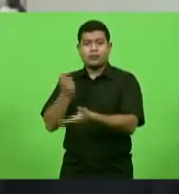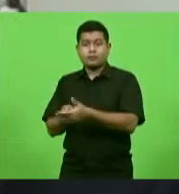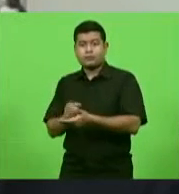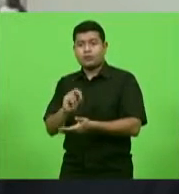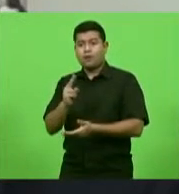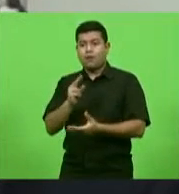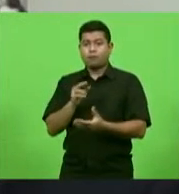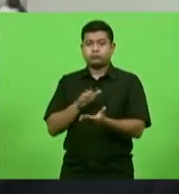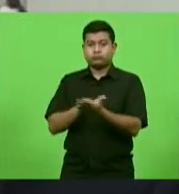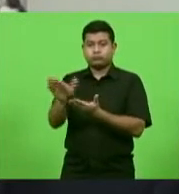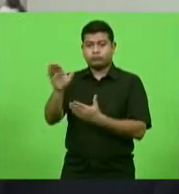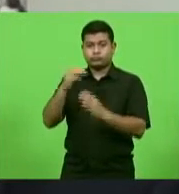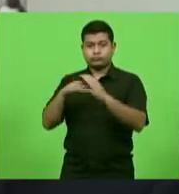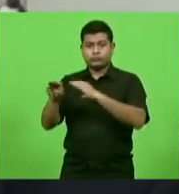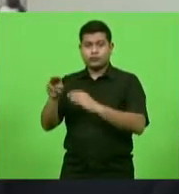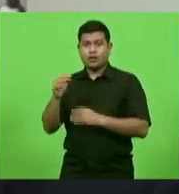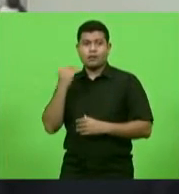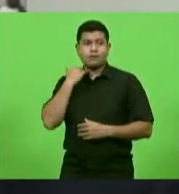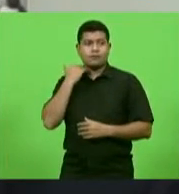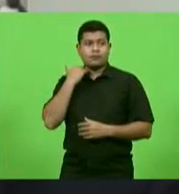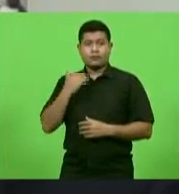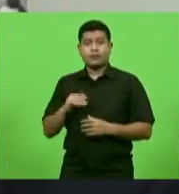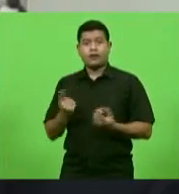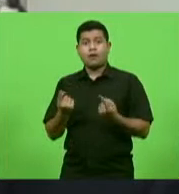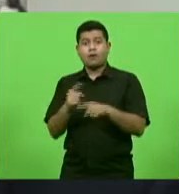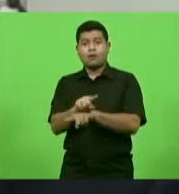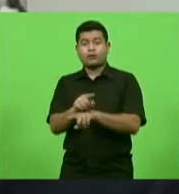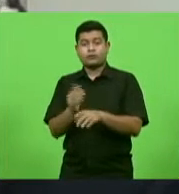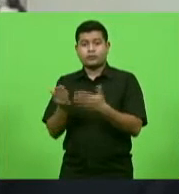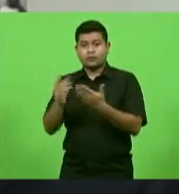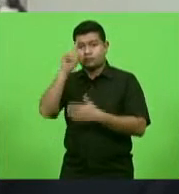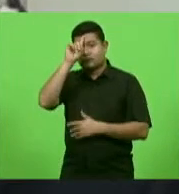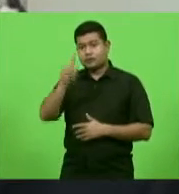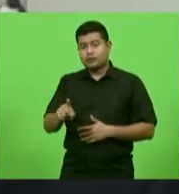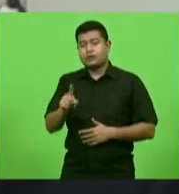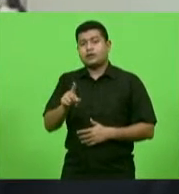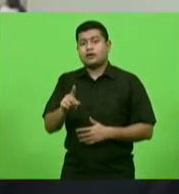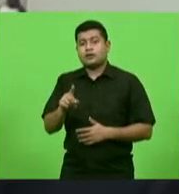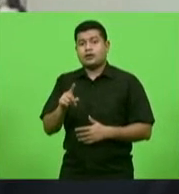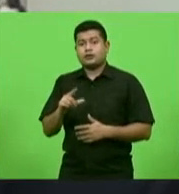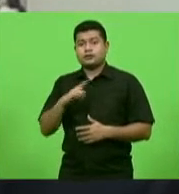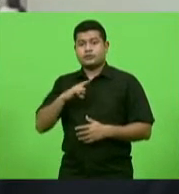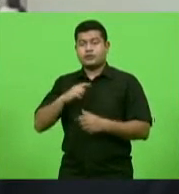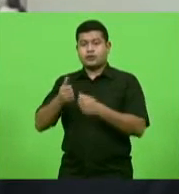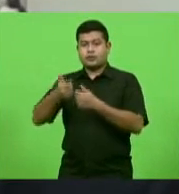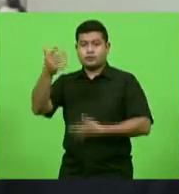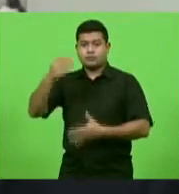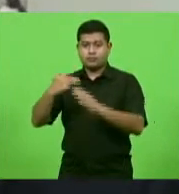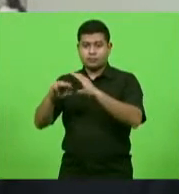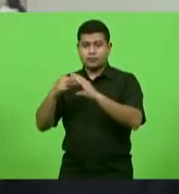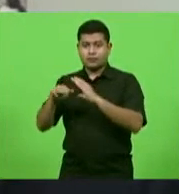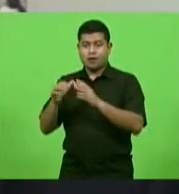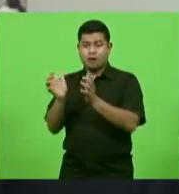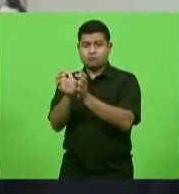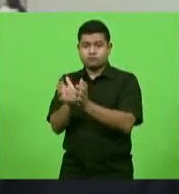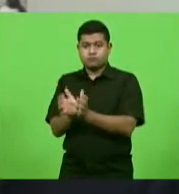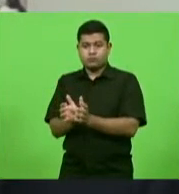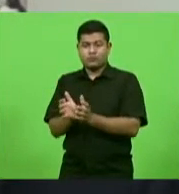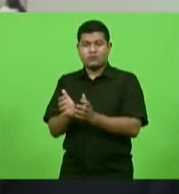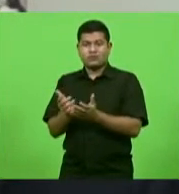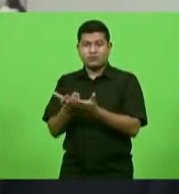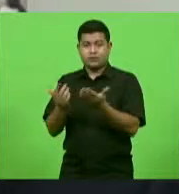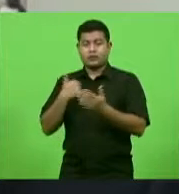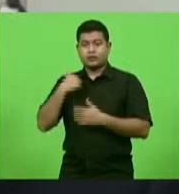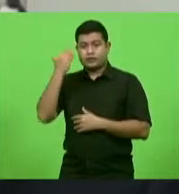repasse bancário. Pelo contrário, o mandatário, conforme sequência de mensagem existente no mesmo grupo, evidencia